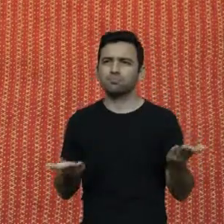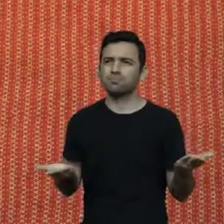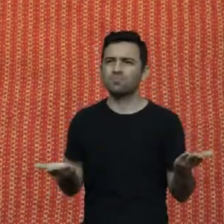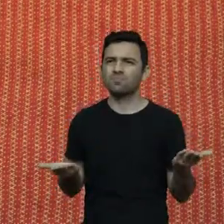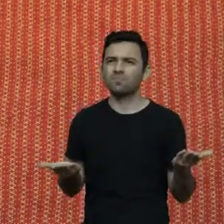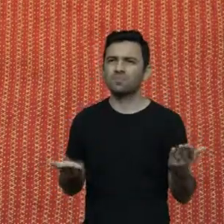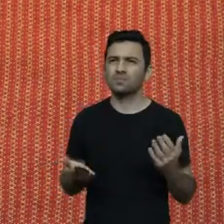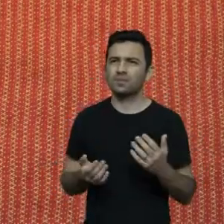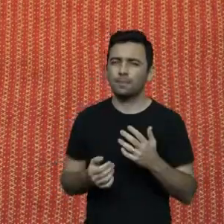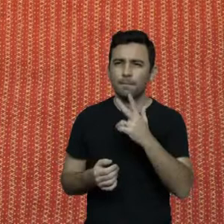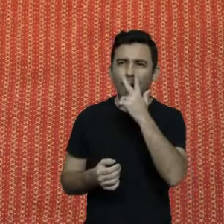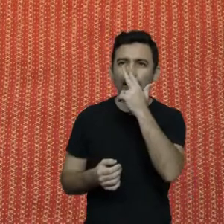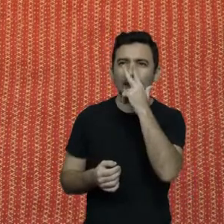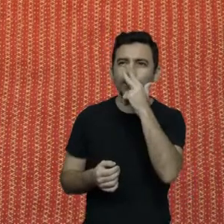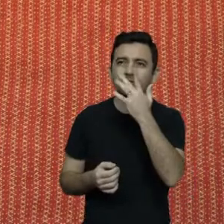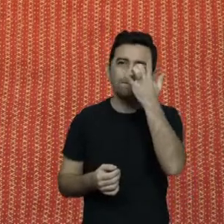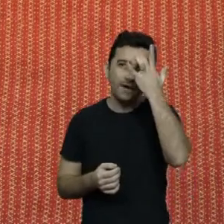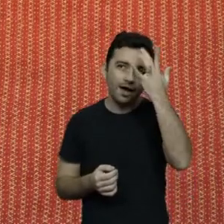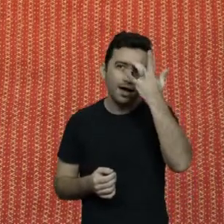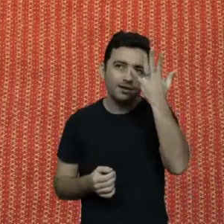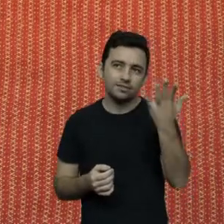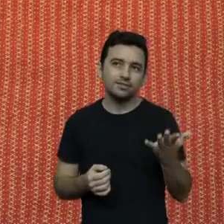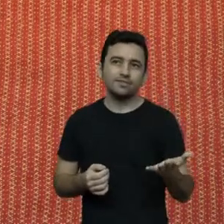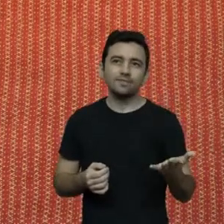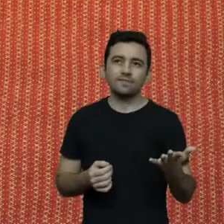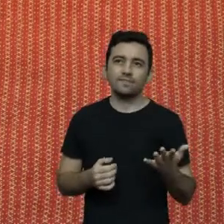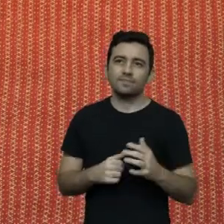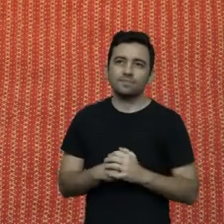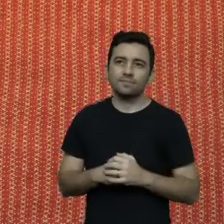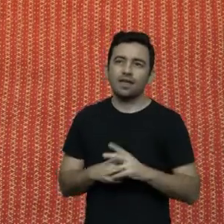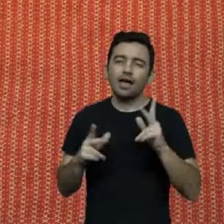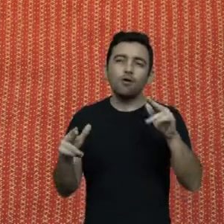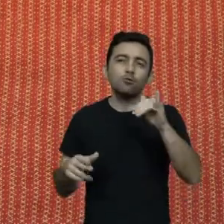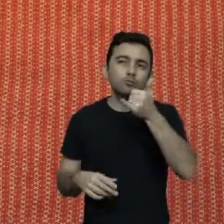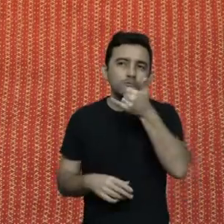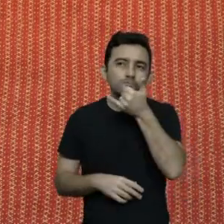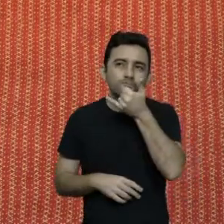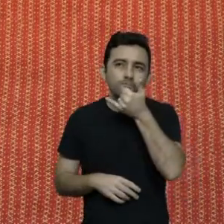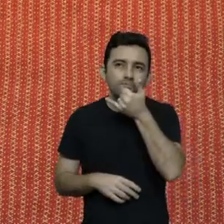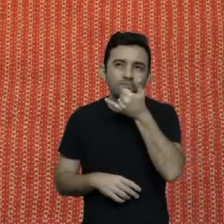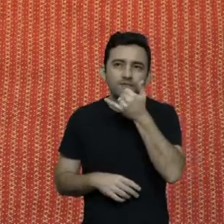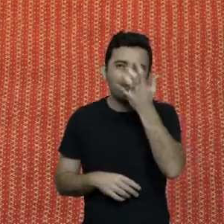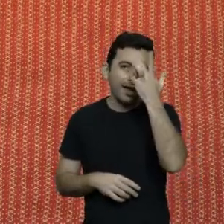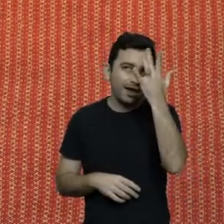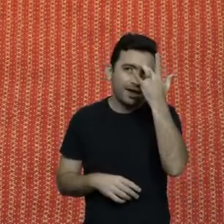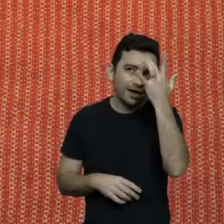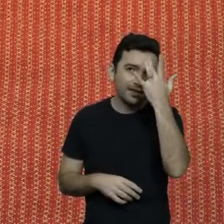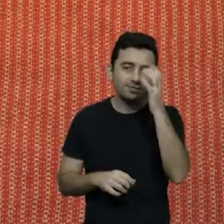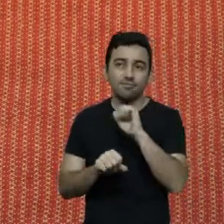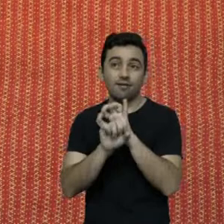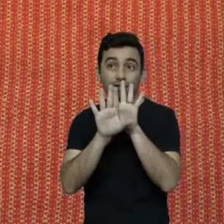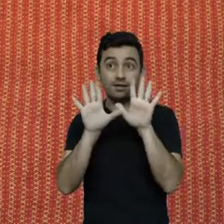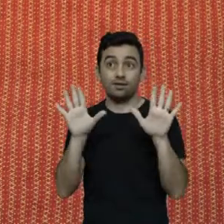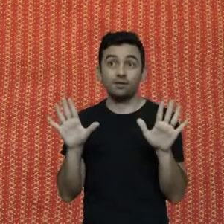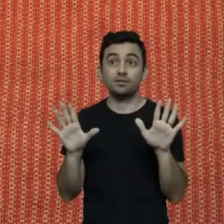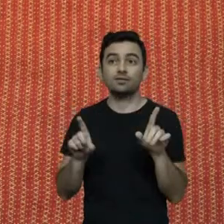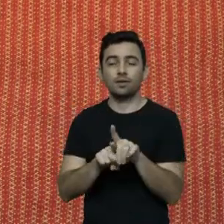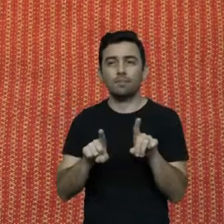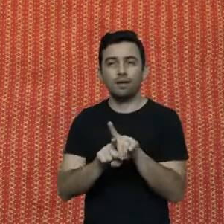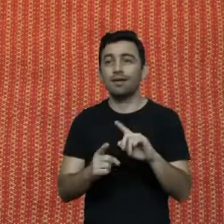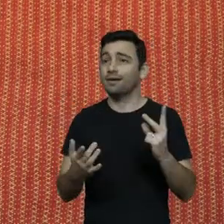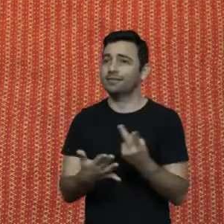parecem fáceis só que como toda a justificativa fácil Clara também